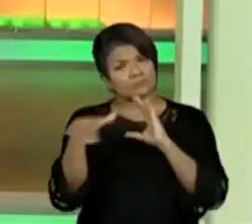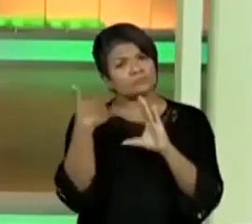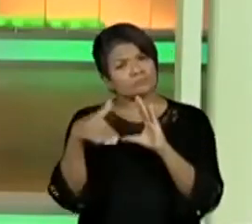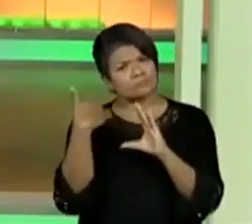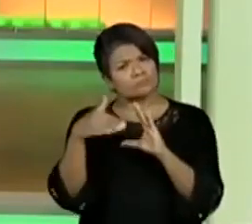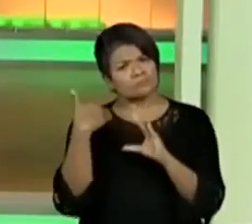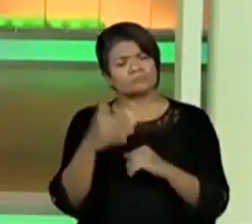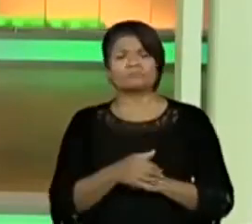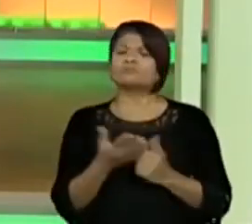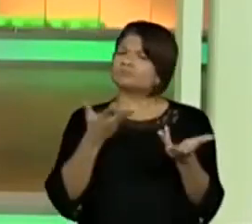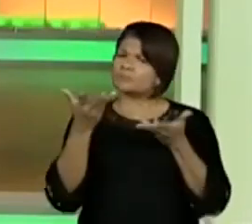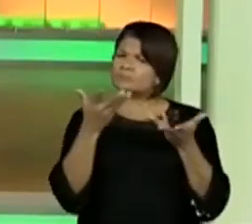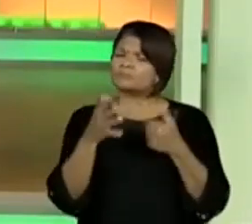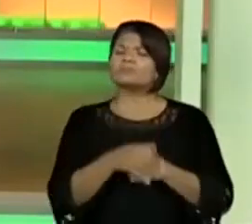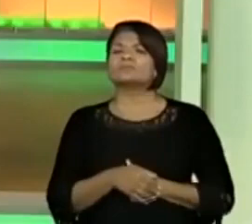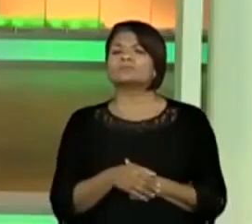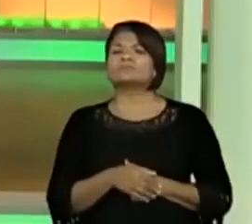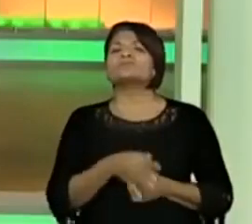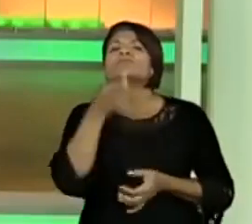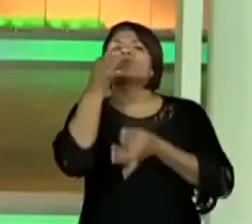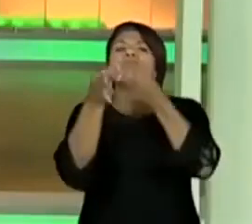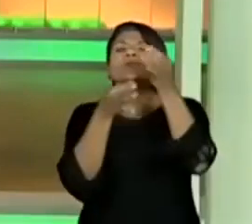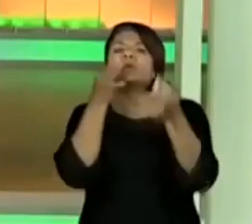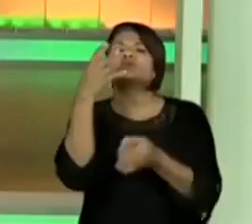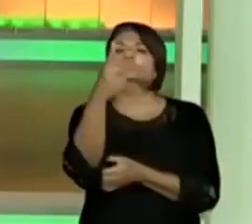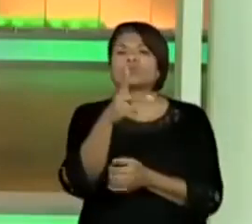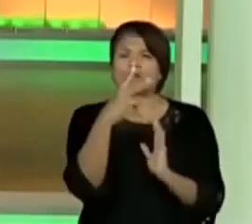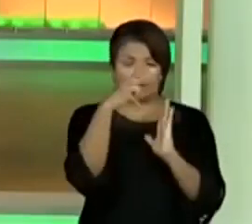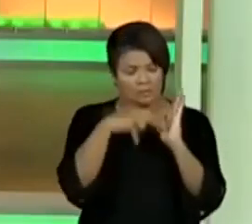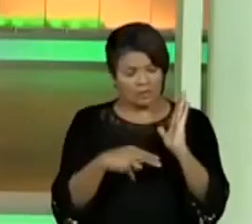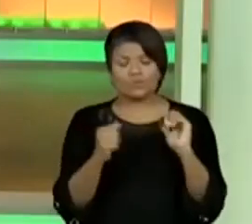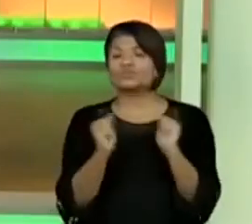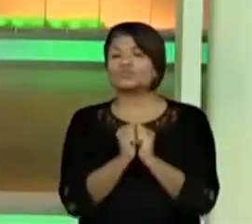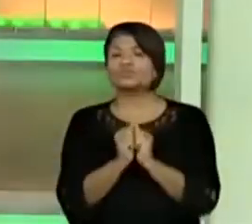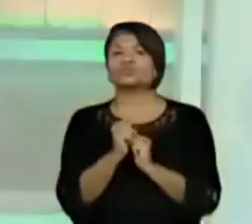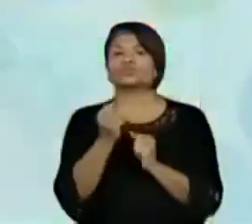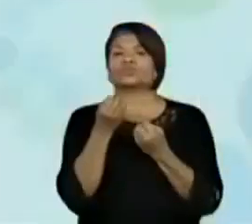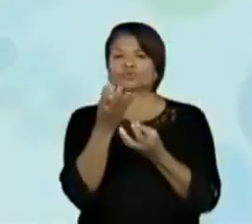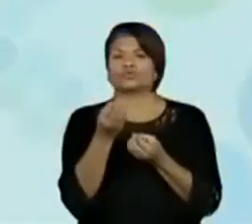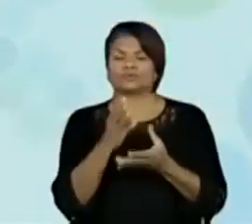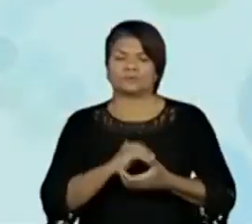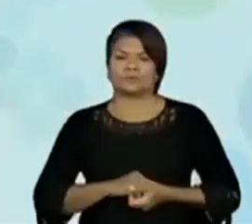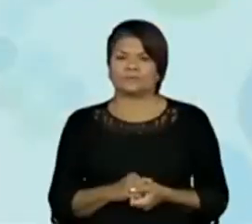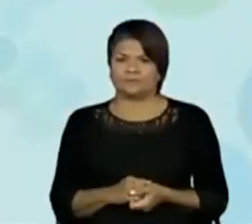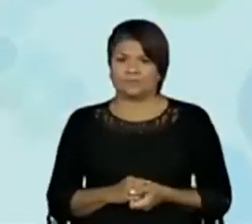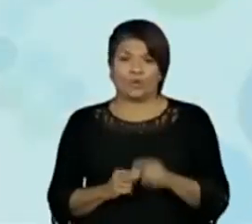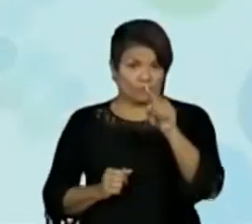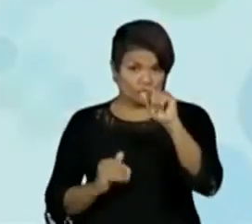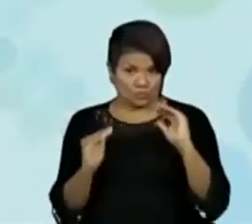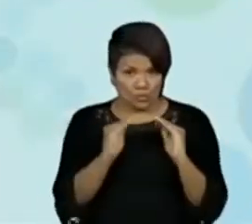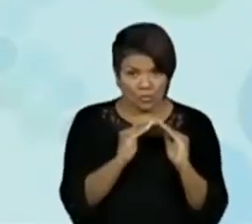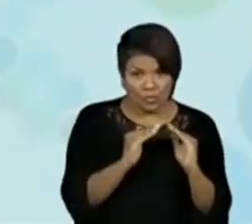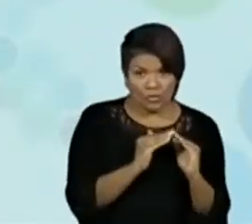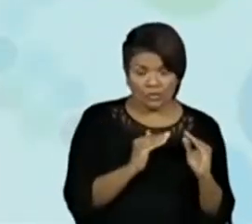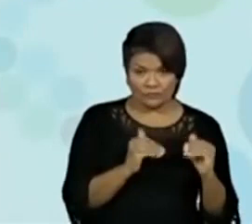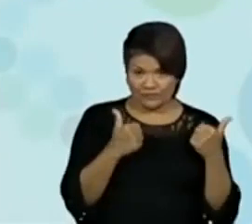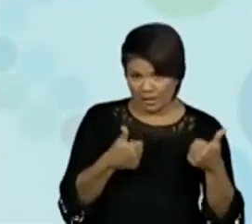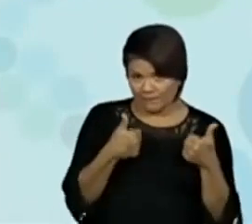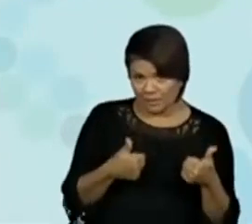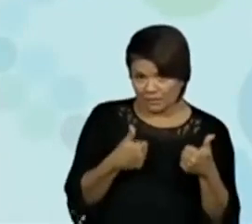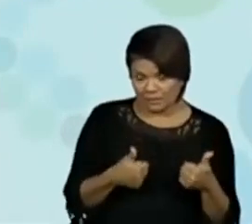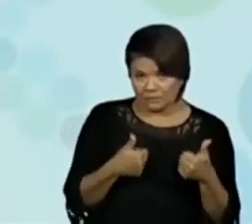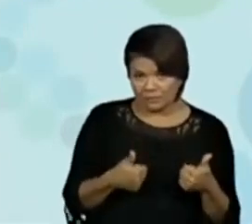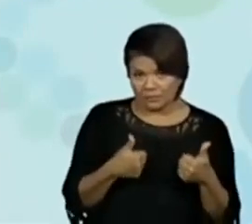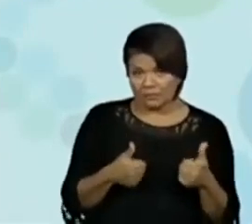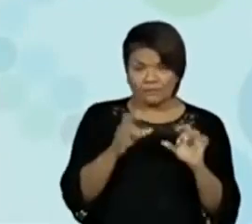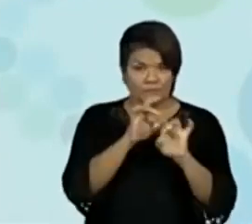interagem. Qual é a opinião dos alunos que leram comigo essa notícia? Vocês concordam? Vale a pena?